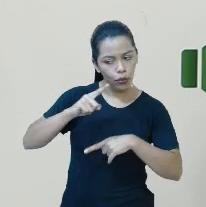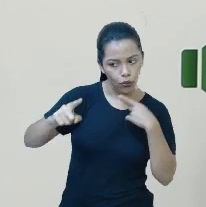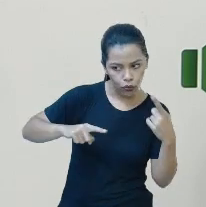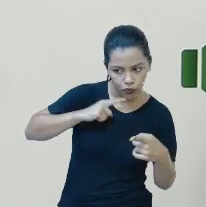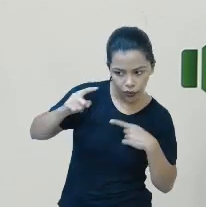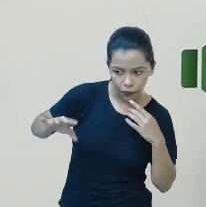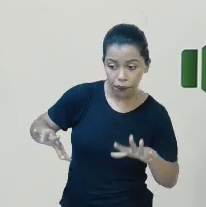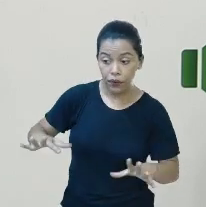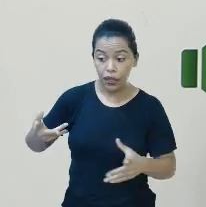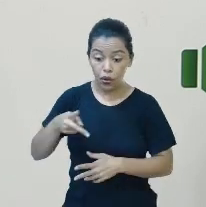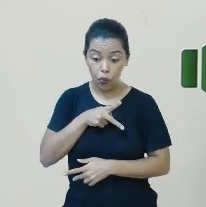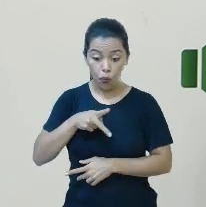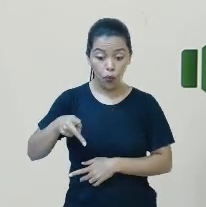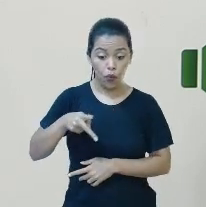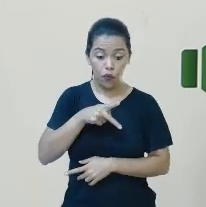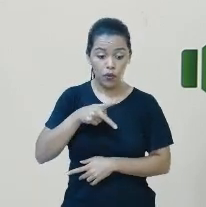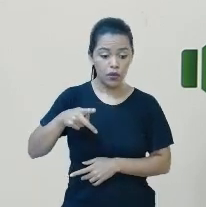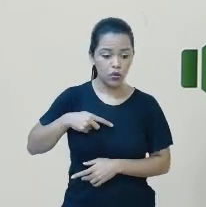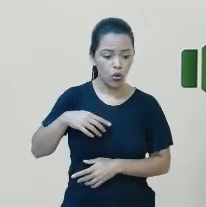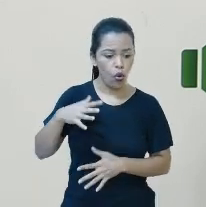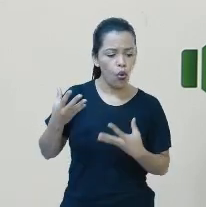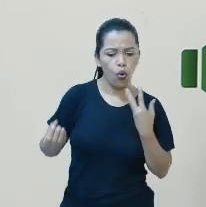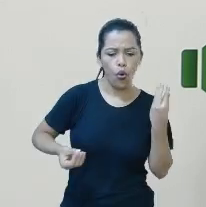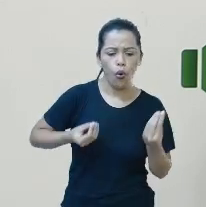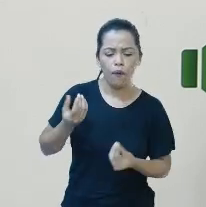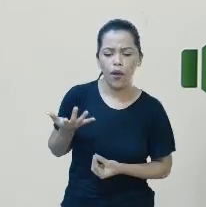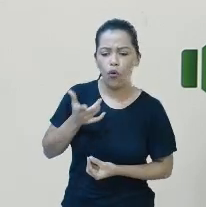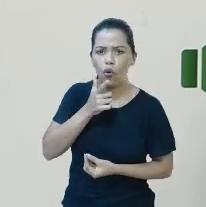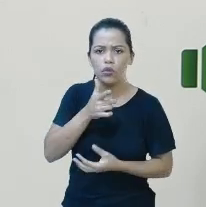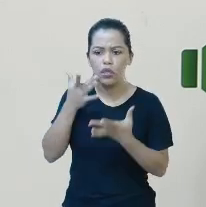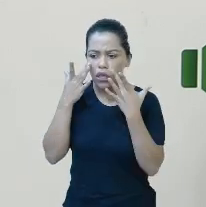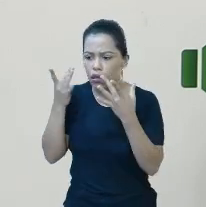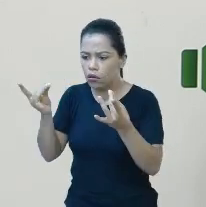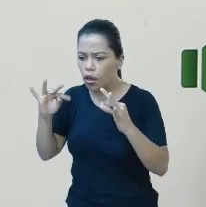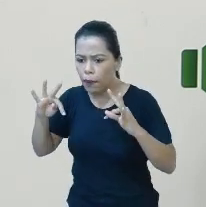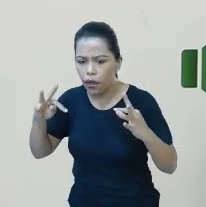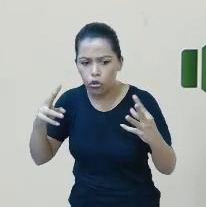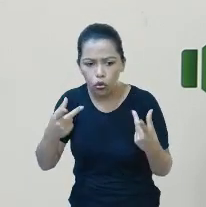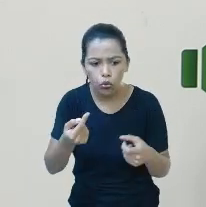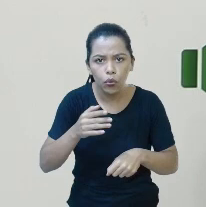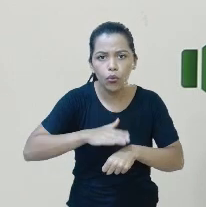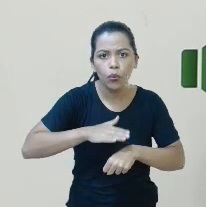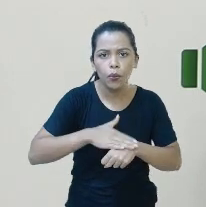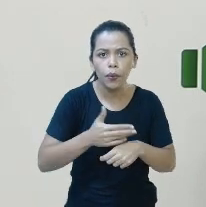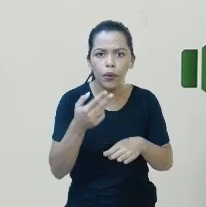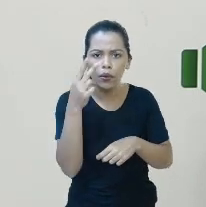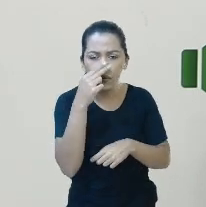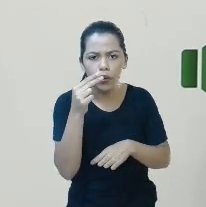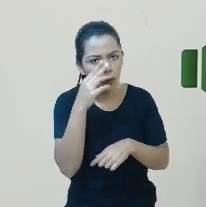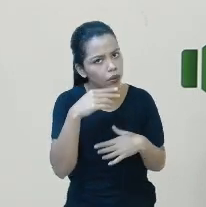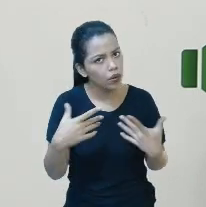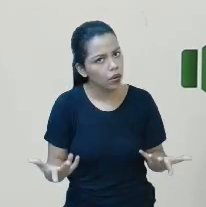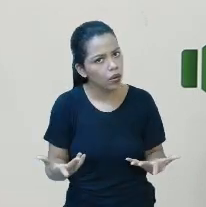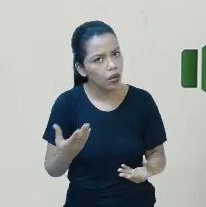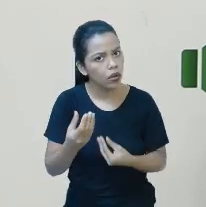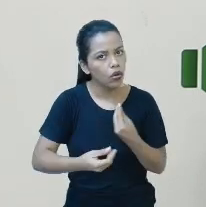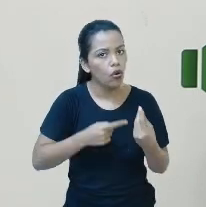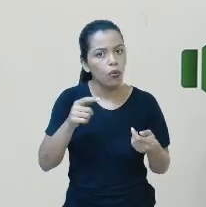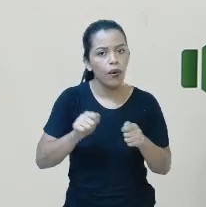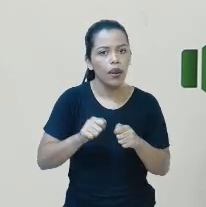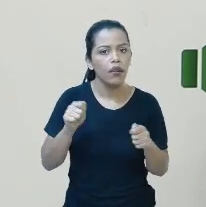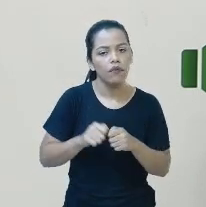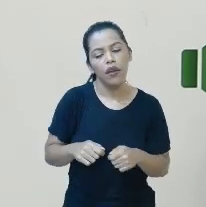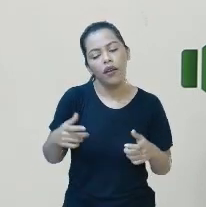ele atender a todos de uma vez só, vai ficar um pouco difícil. E o que é que ele faz? Façam grupos de